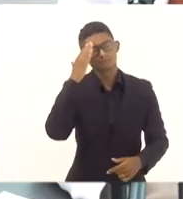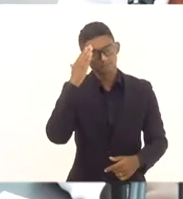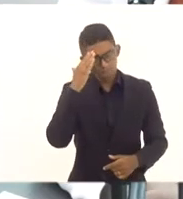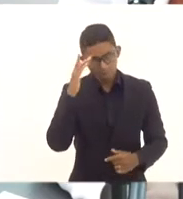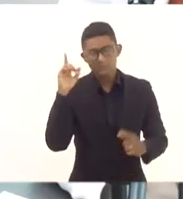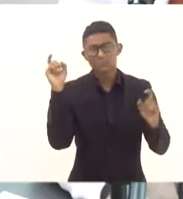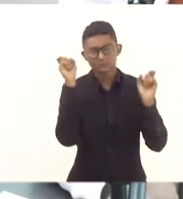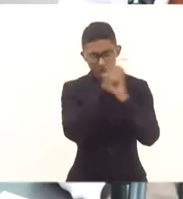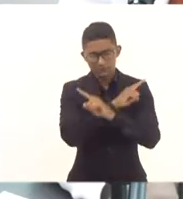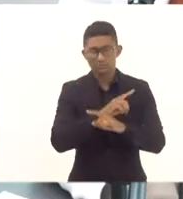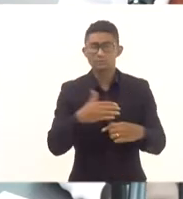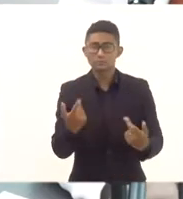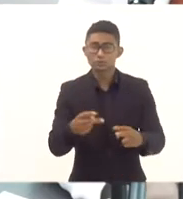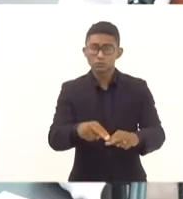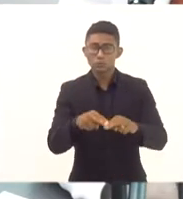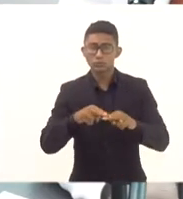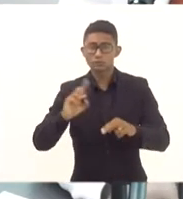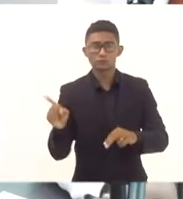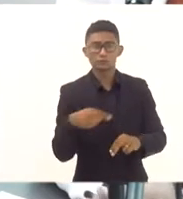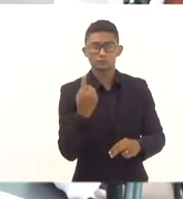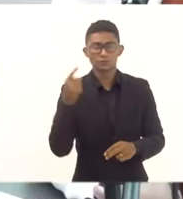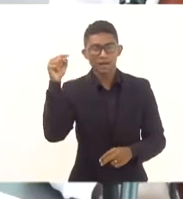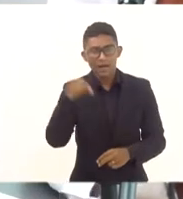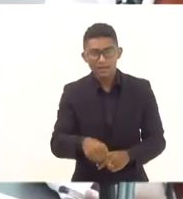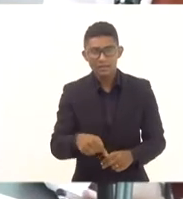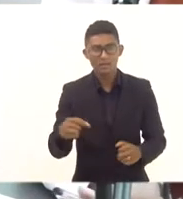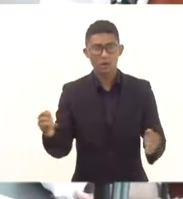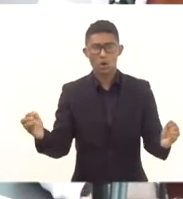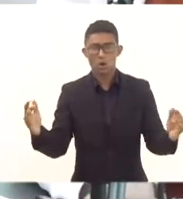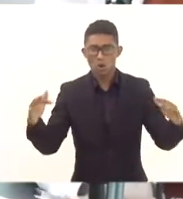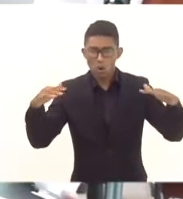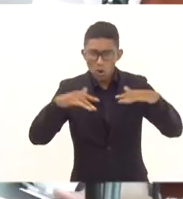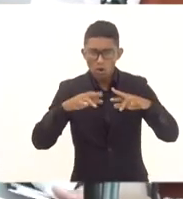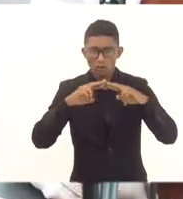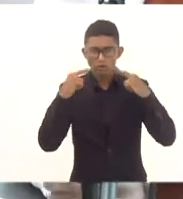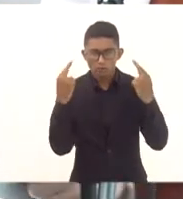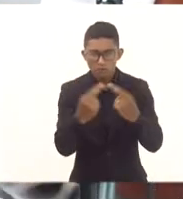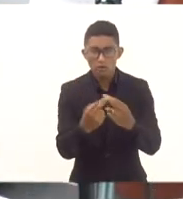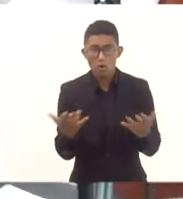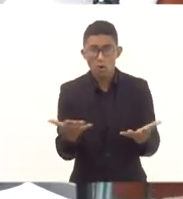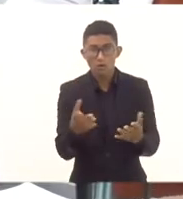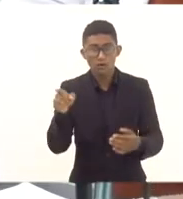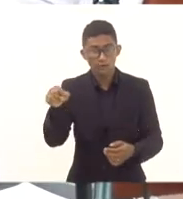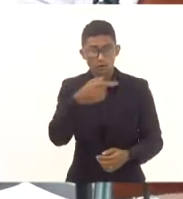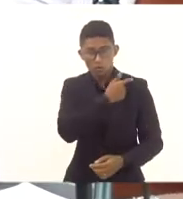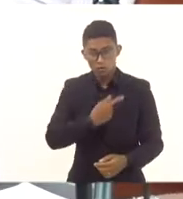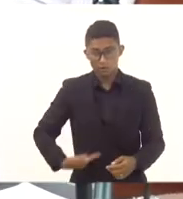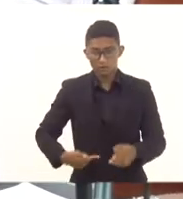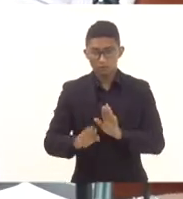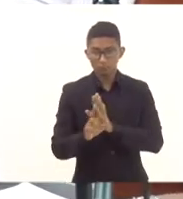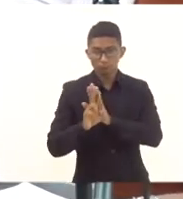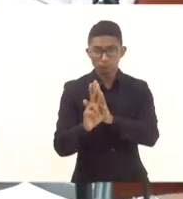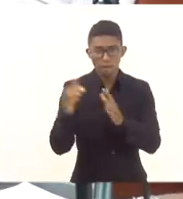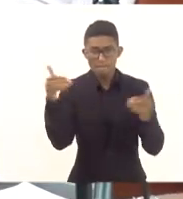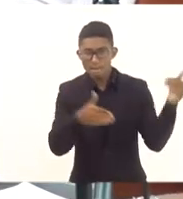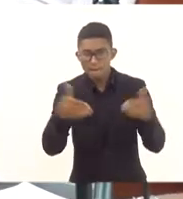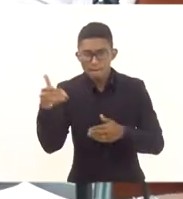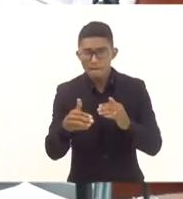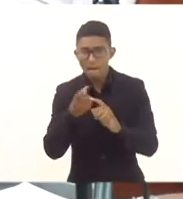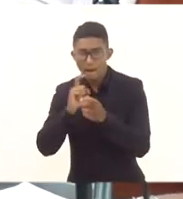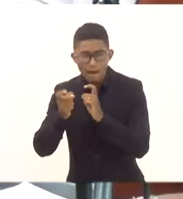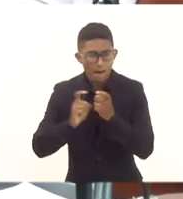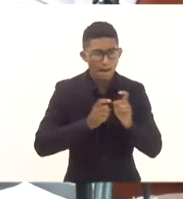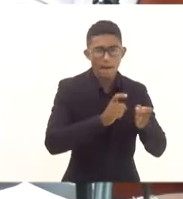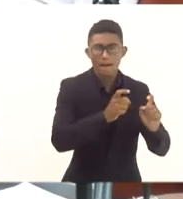por isso que nós estamos aqui hoje para estar discutindo com os representantes do governo esse apanhado geral